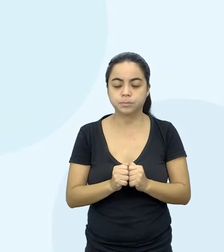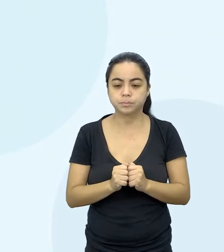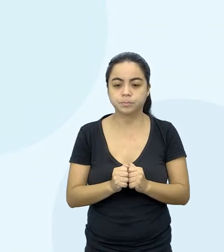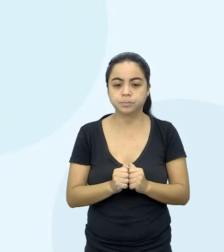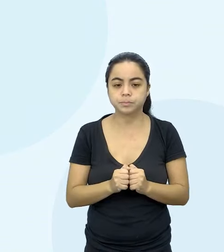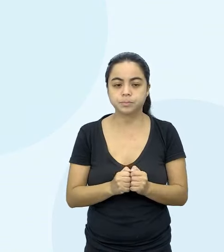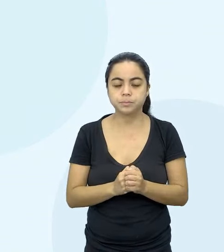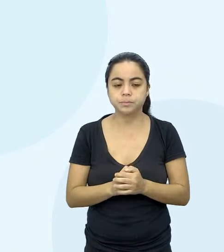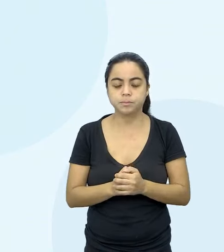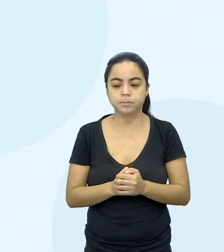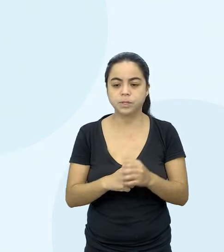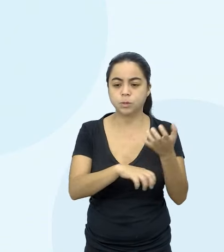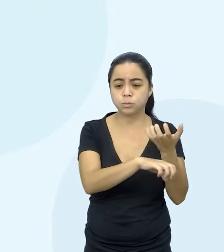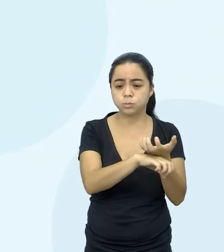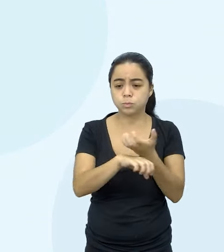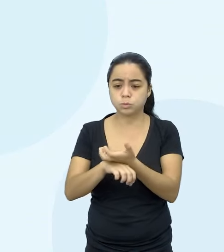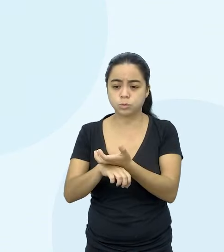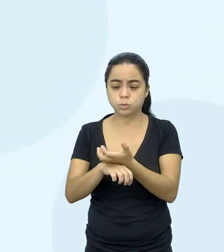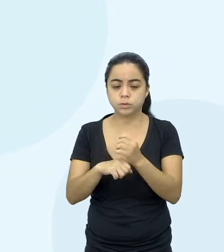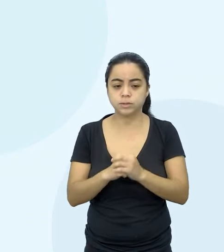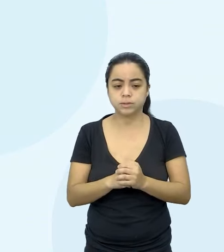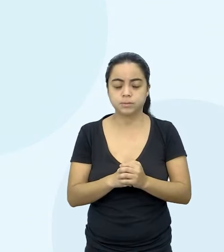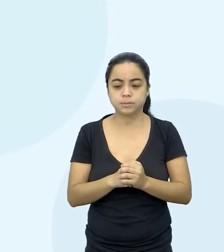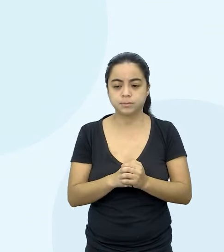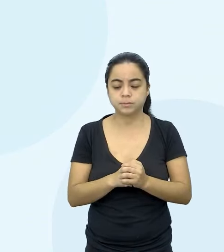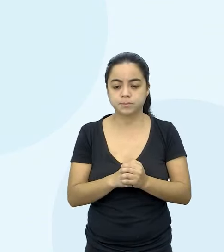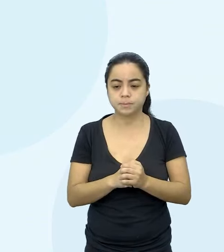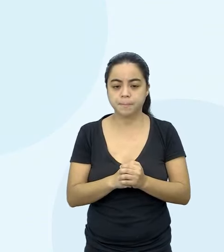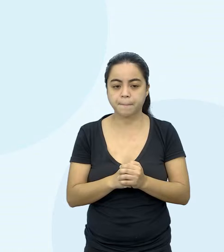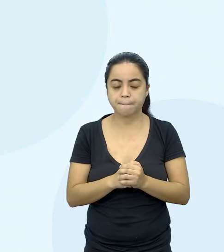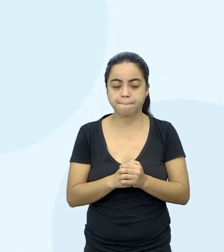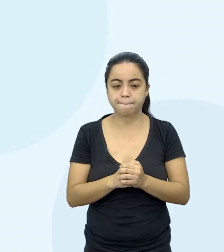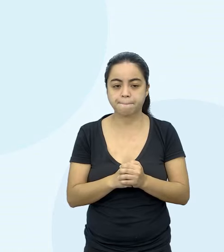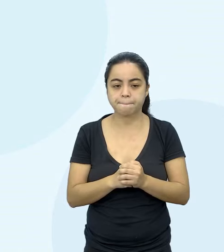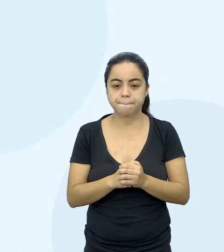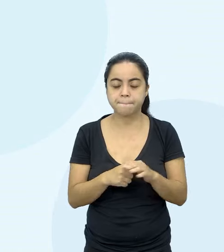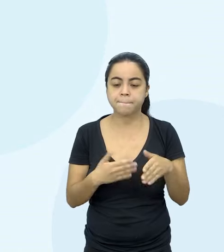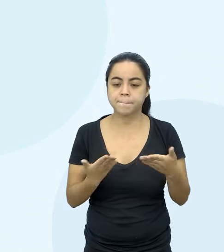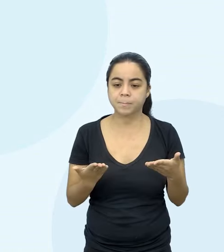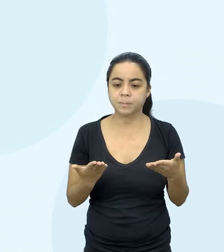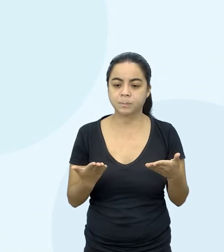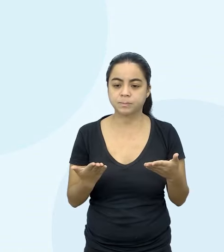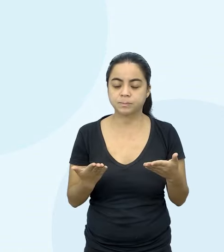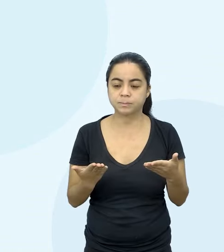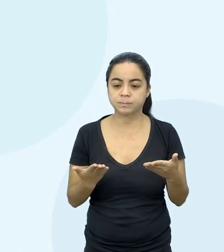componentes, áreas, né? Isso, os dois componentes dos itinerários formativos. Sim. E aí,